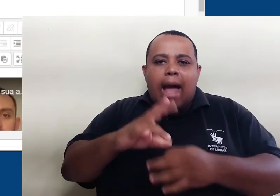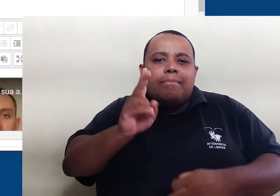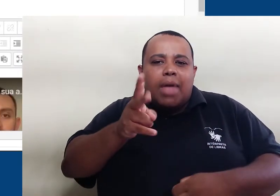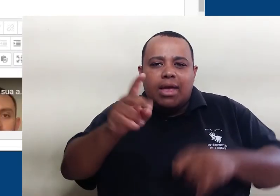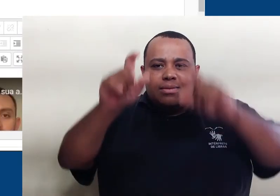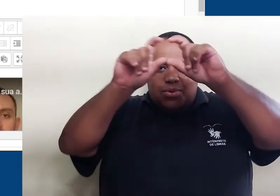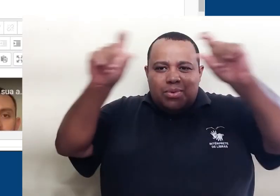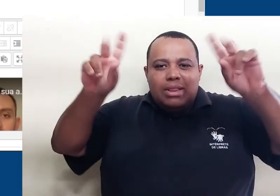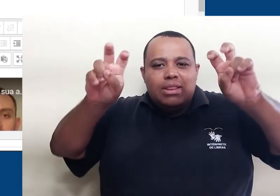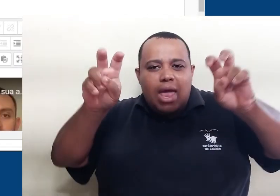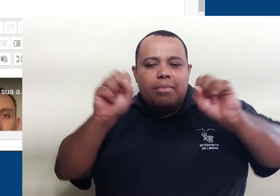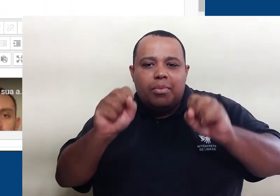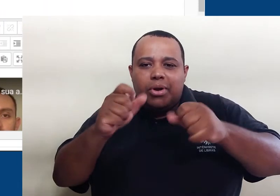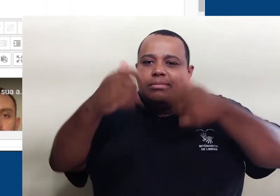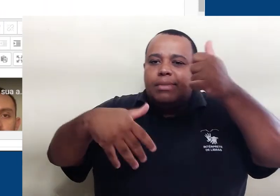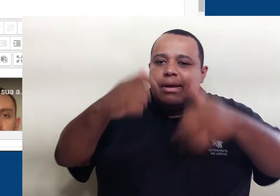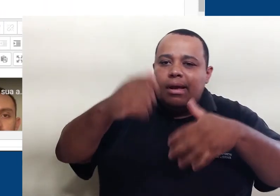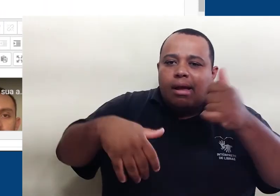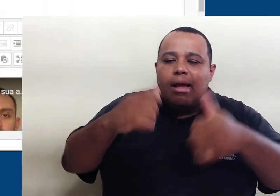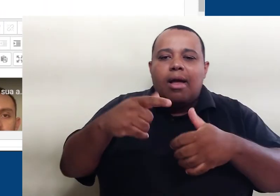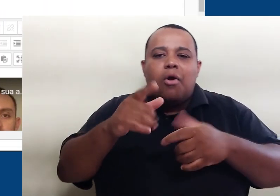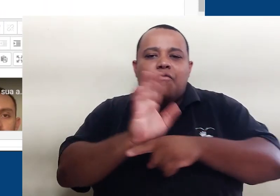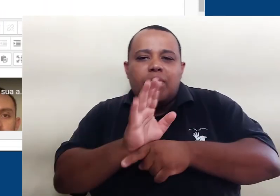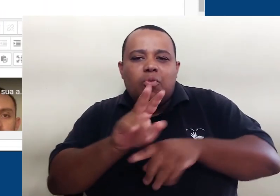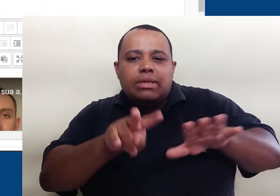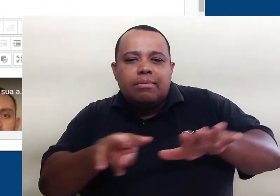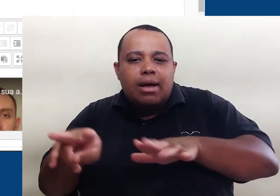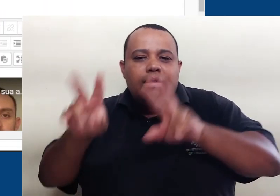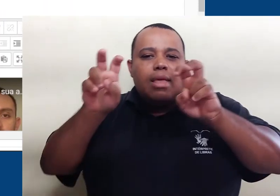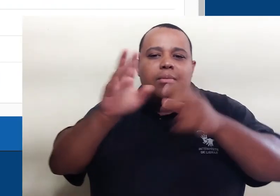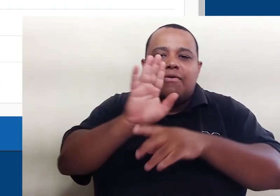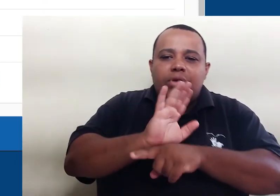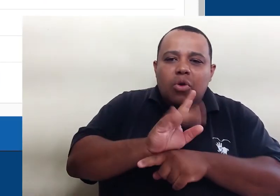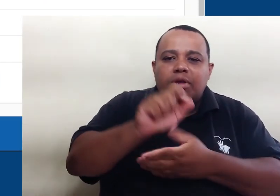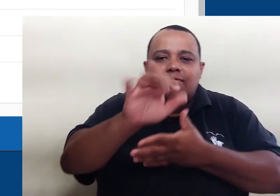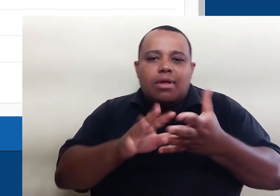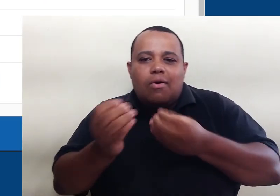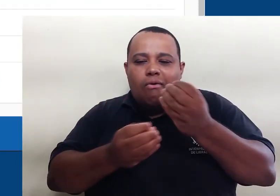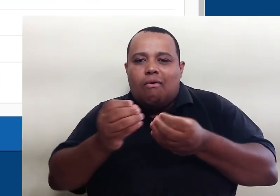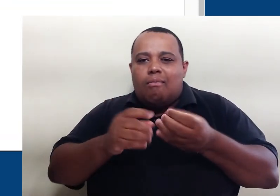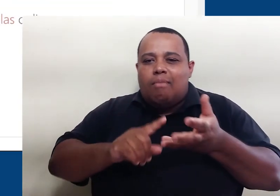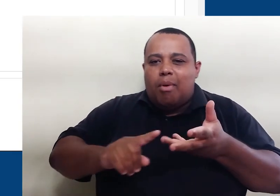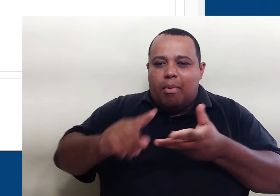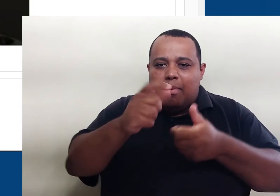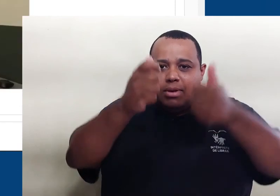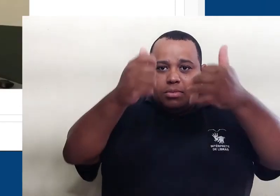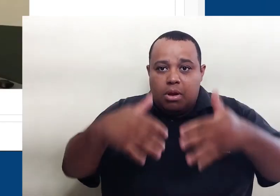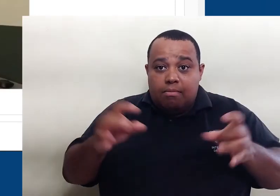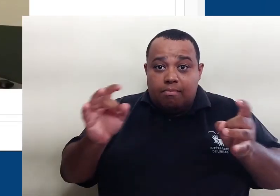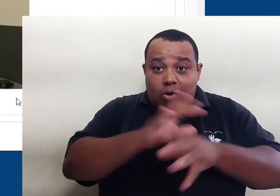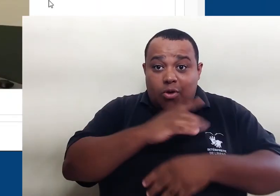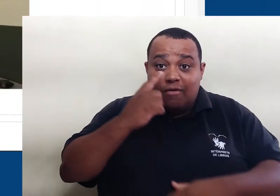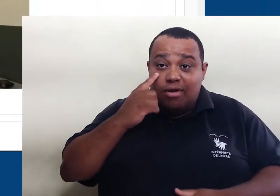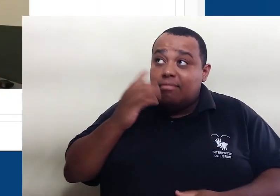Olá, pessoal, aqui está o vídeo dessa semana. E podemos salvar e voltar ao curso. E